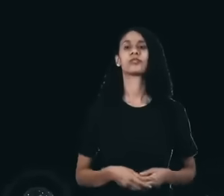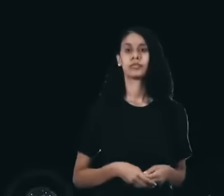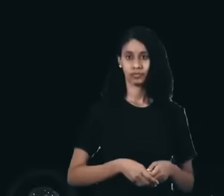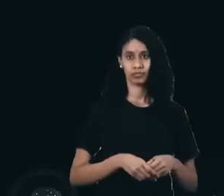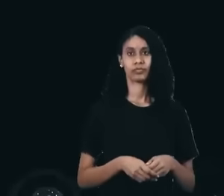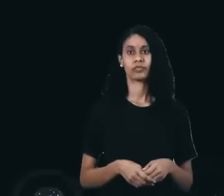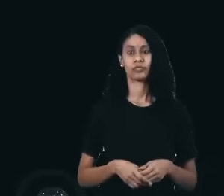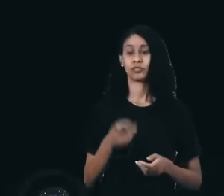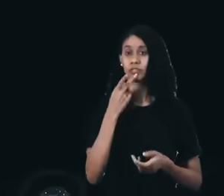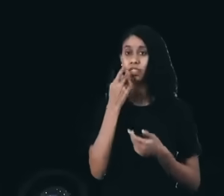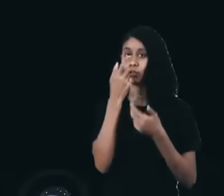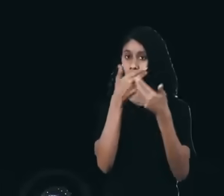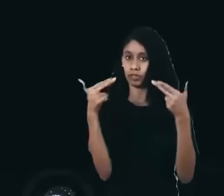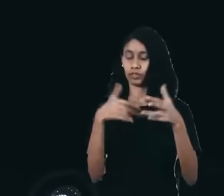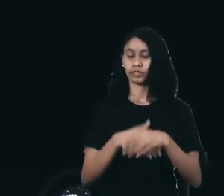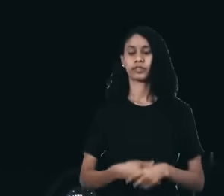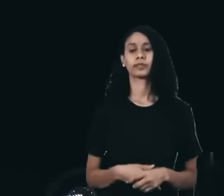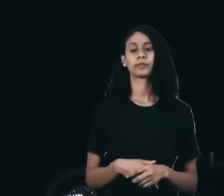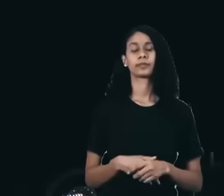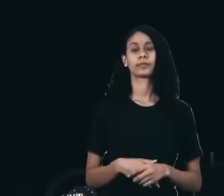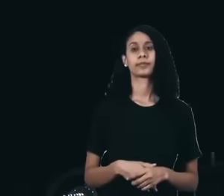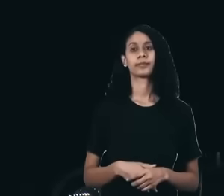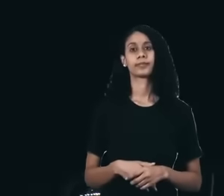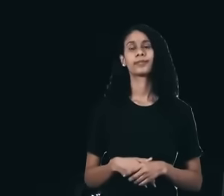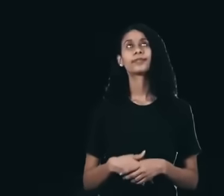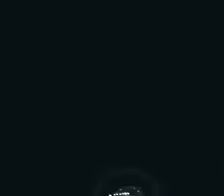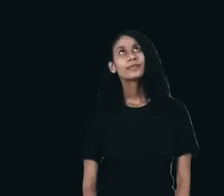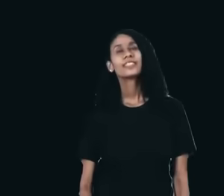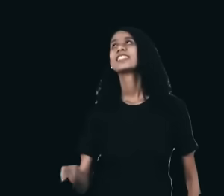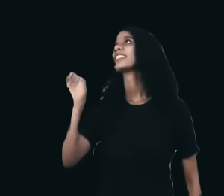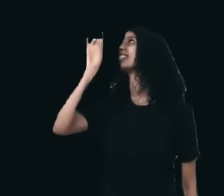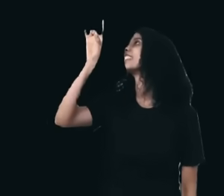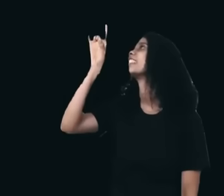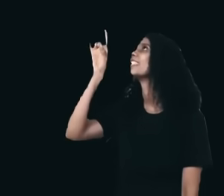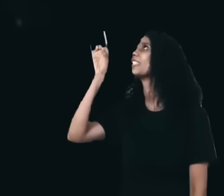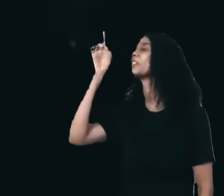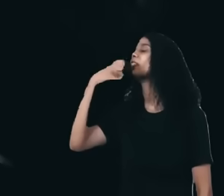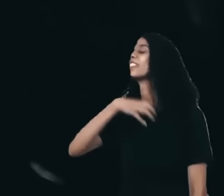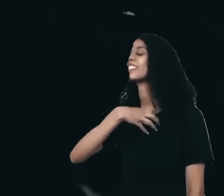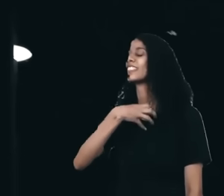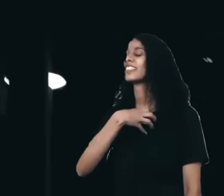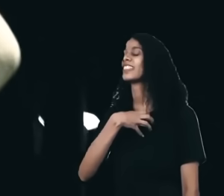uma coisa. Gente... Ai, Deus, me segura, Senhor.